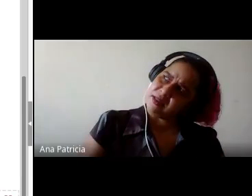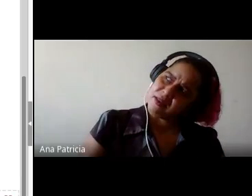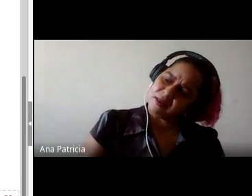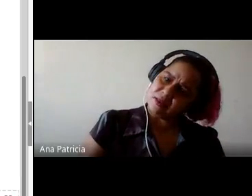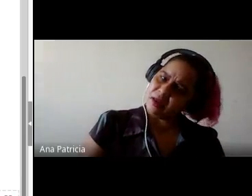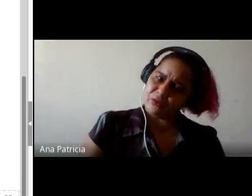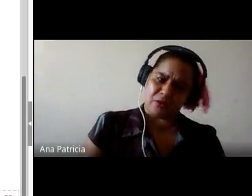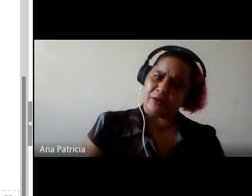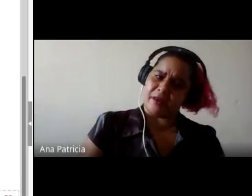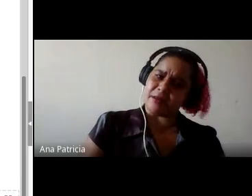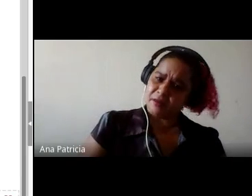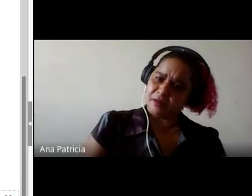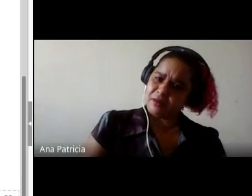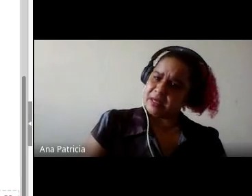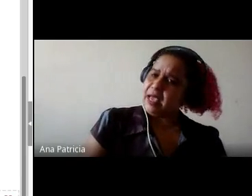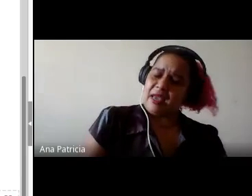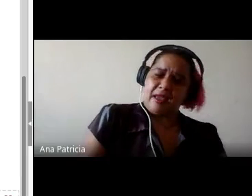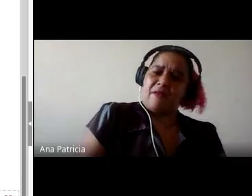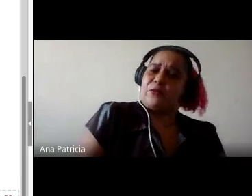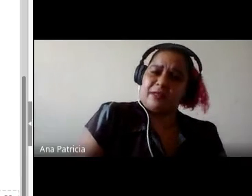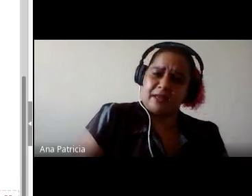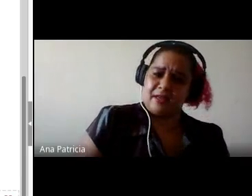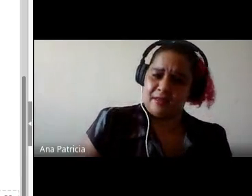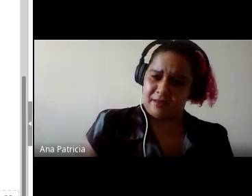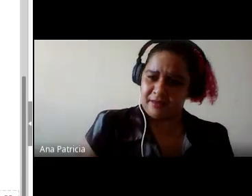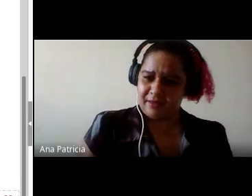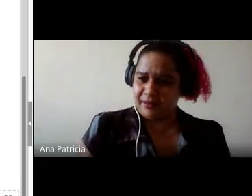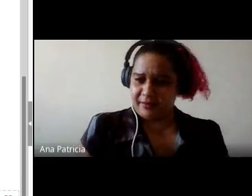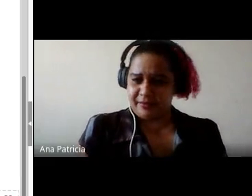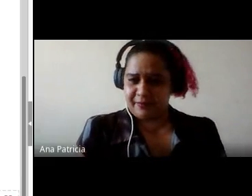assim, eu te conheço? Sei nem quem é você.